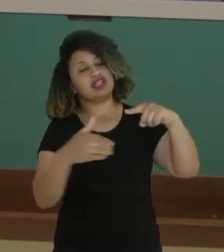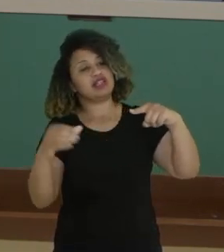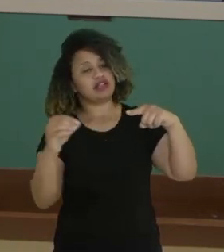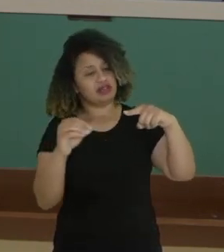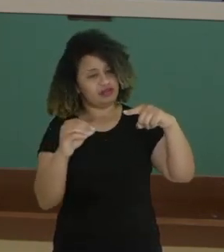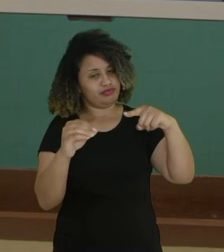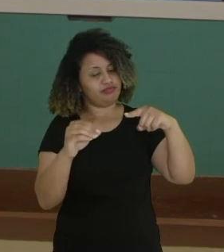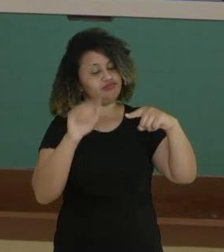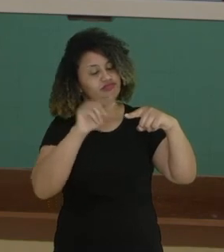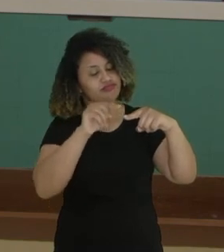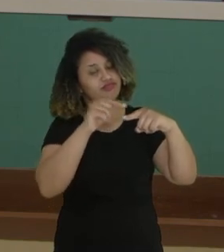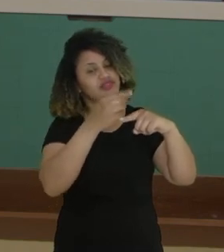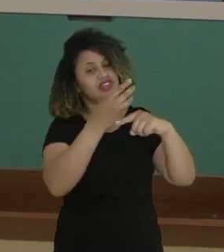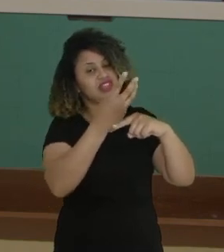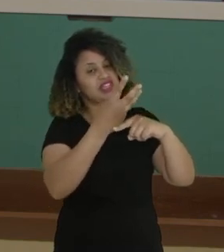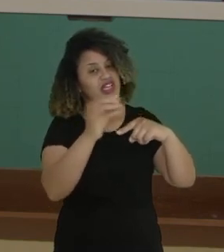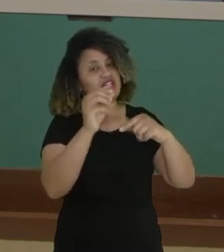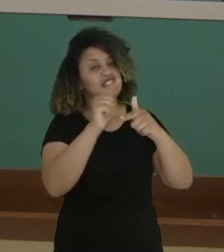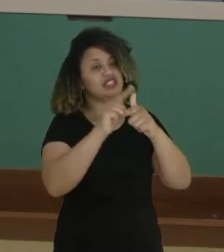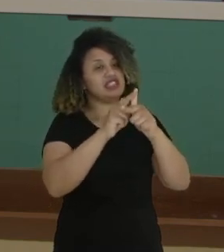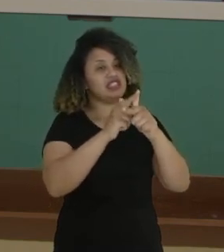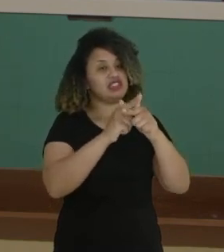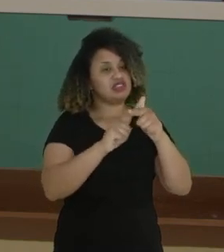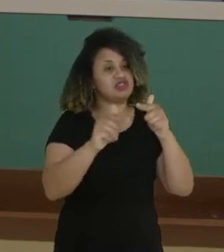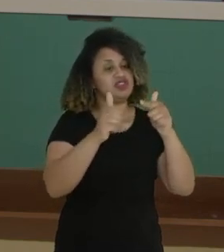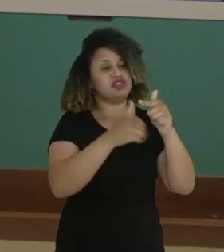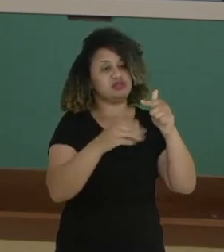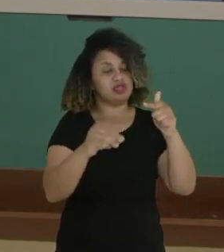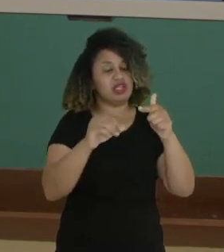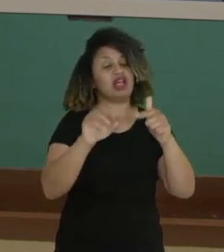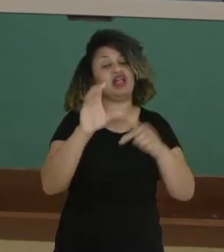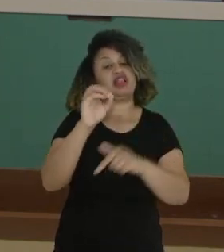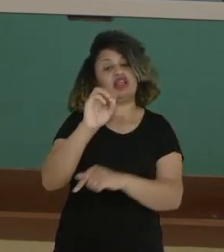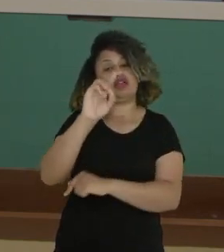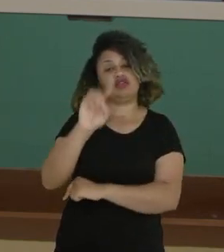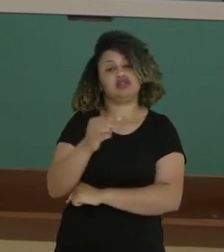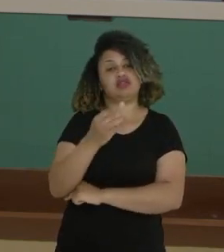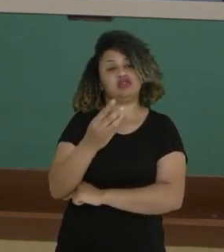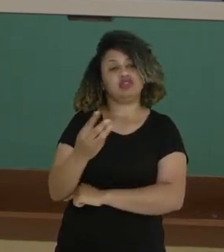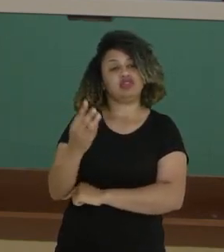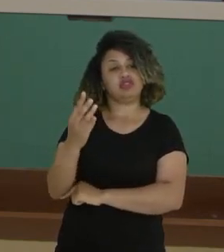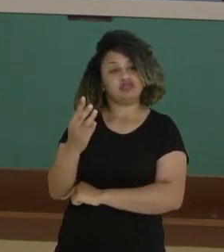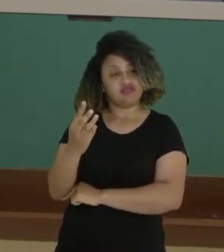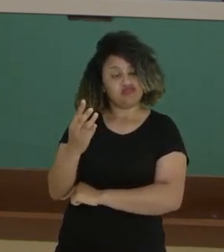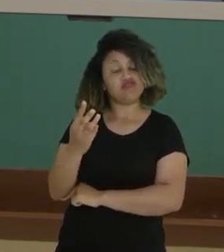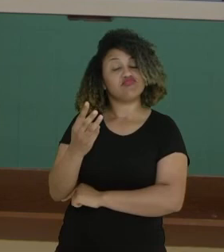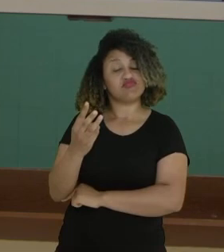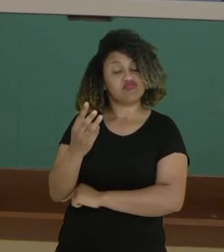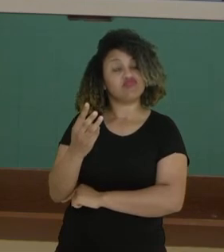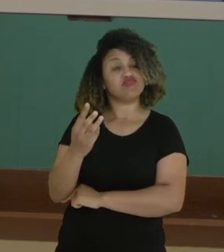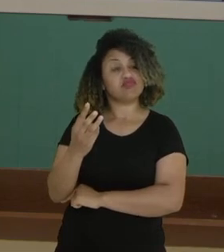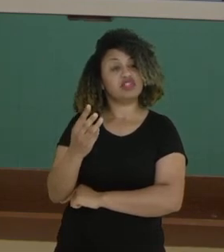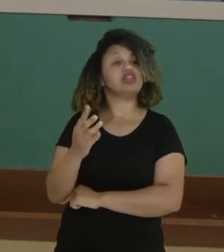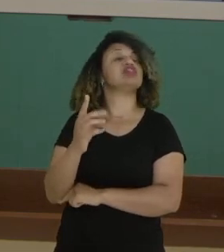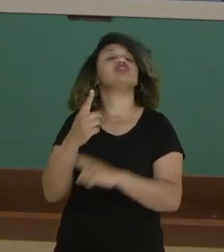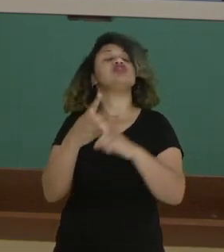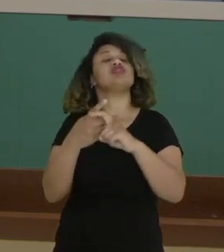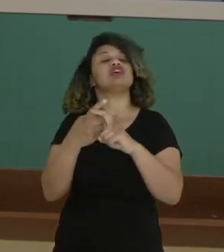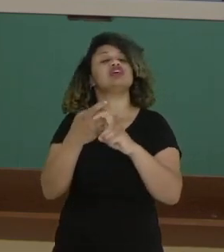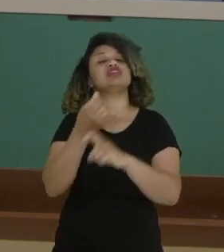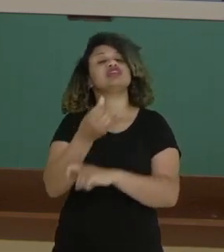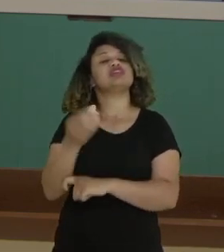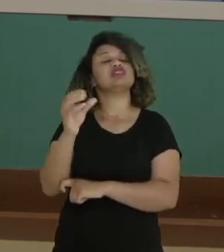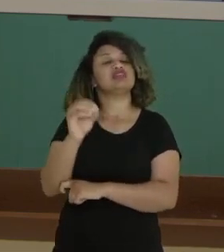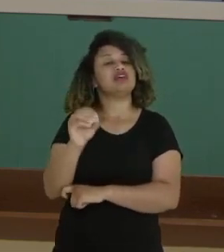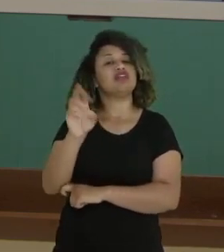sobre 100, que eu vou usar 0,3. Então, basta multiplicar 0,3 por